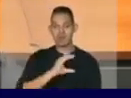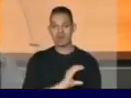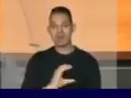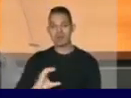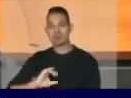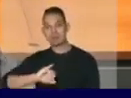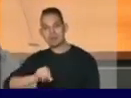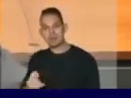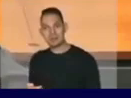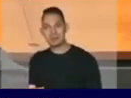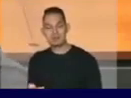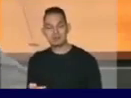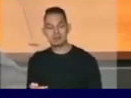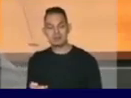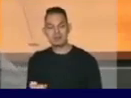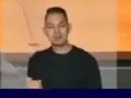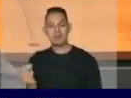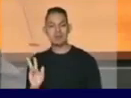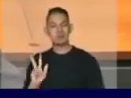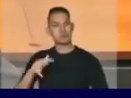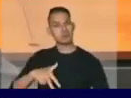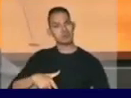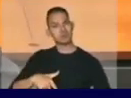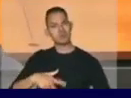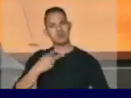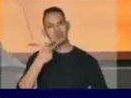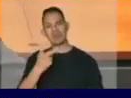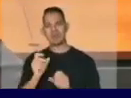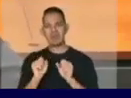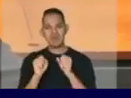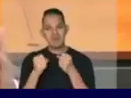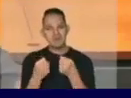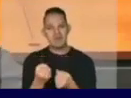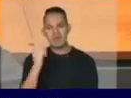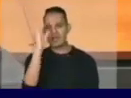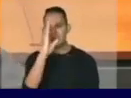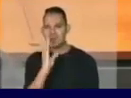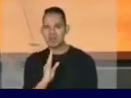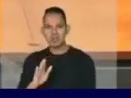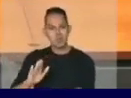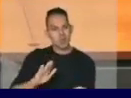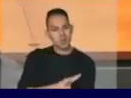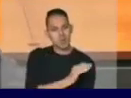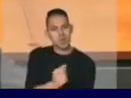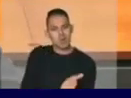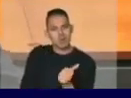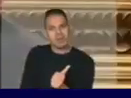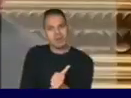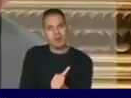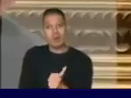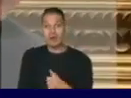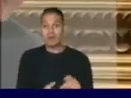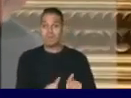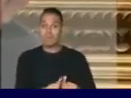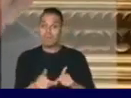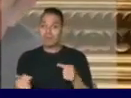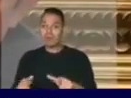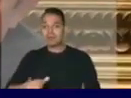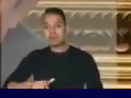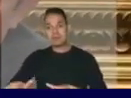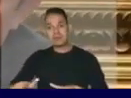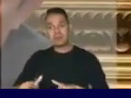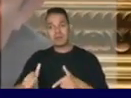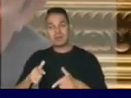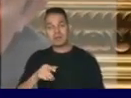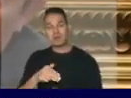CCJ, como um defensor do Brasil contra a corrupção, mas está no exercício